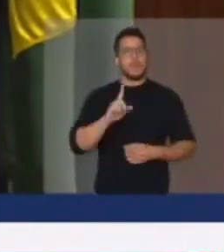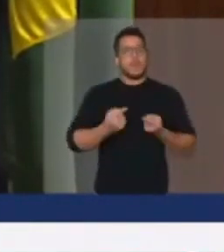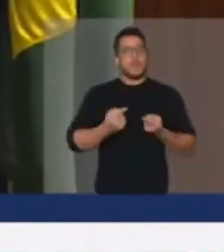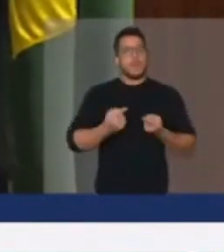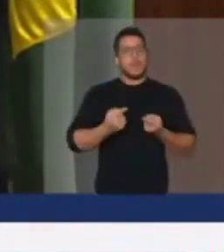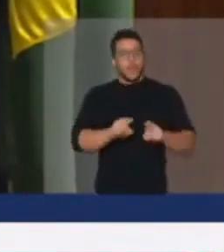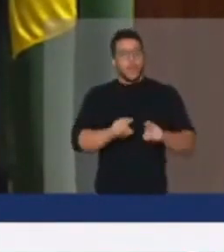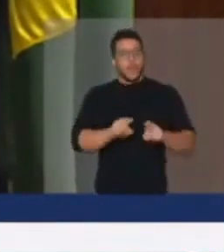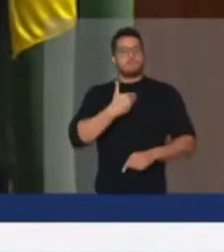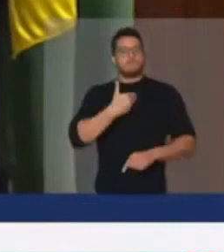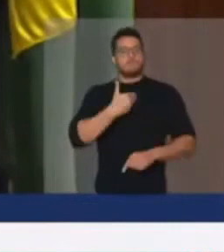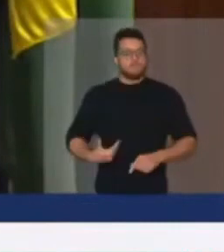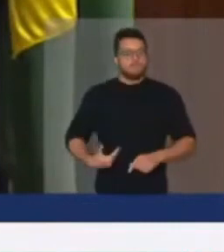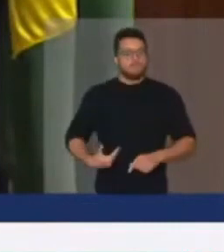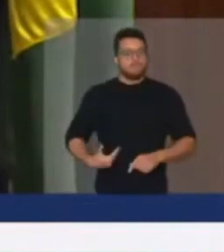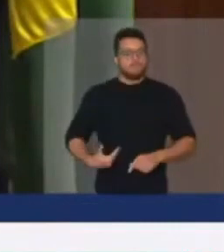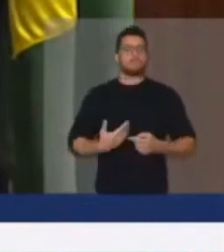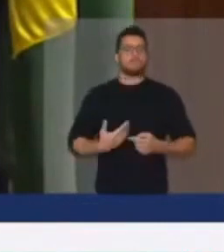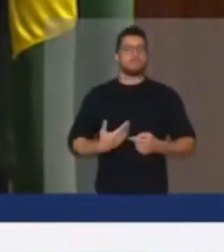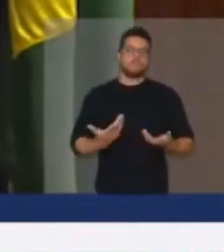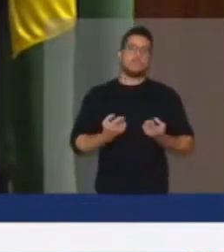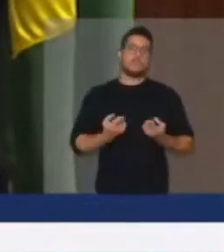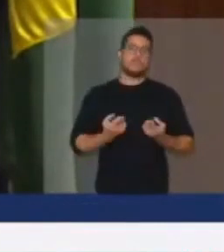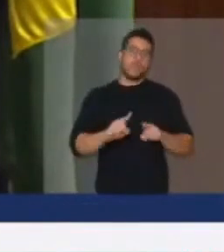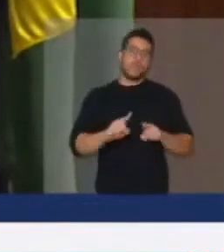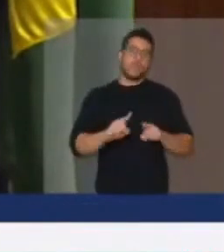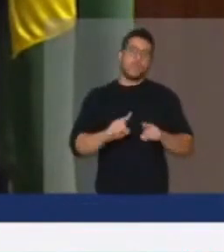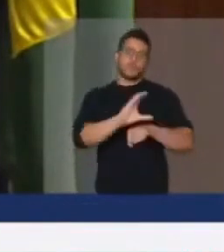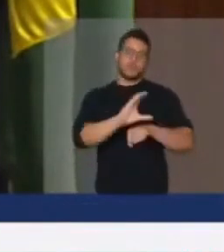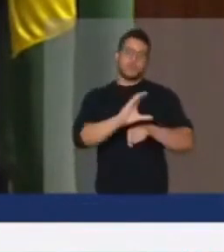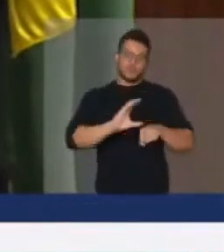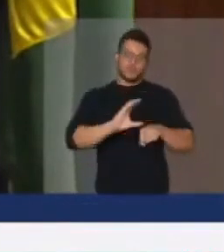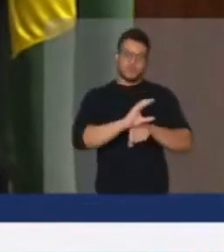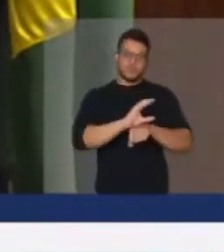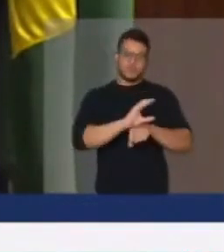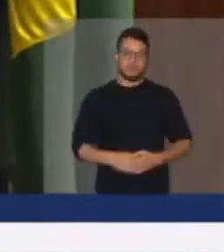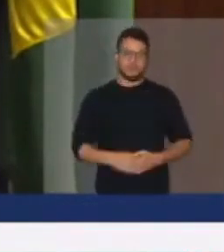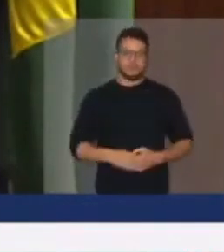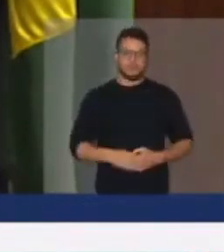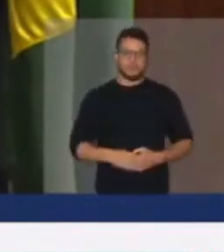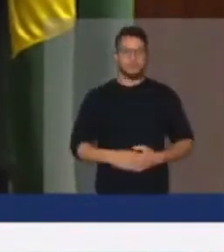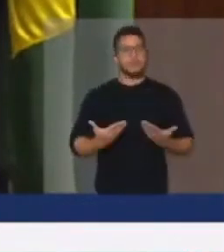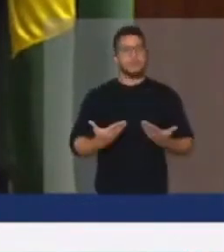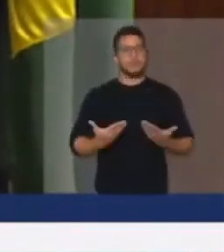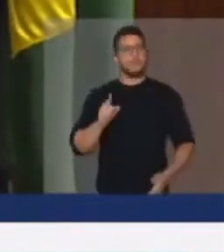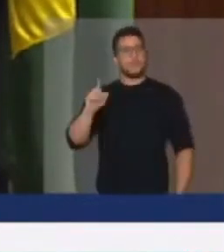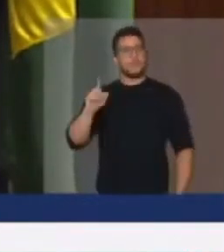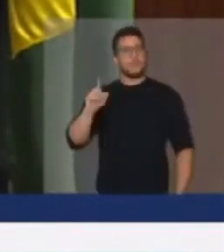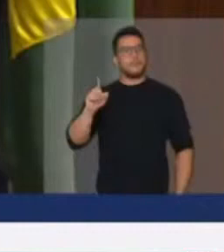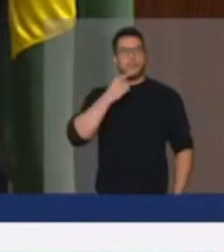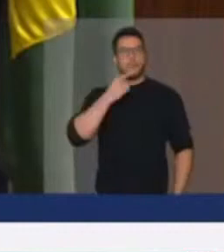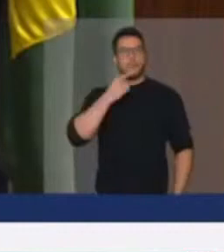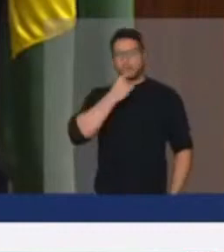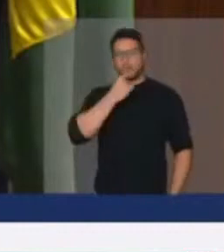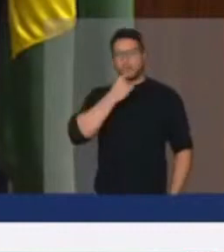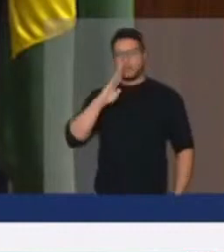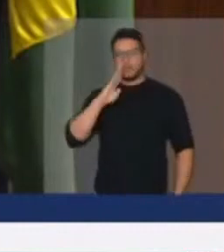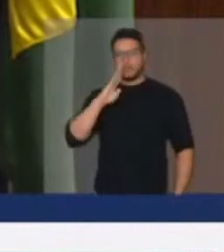de Direito, que afronta a Constituição. Esse cidadão envergonha o